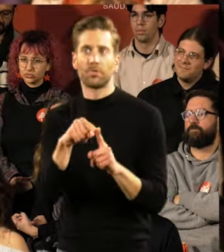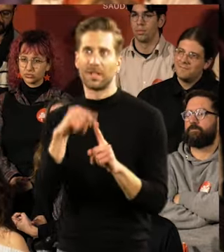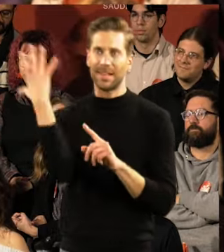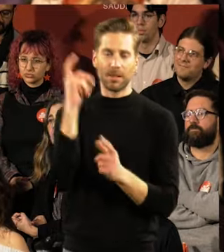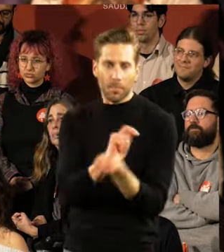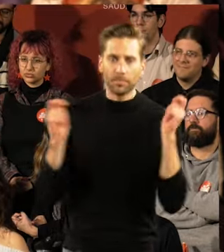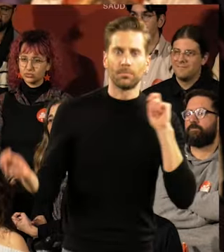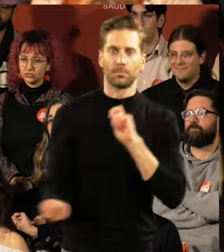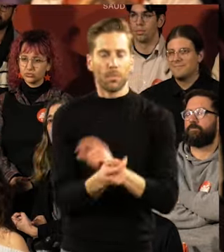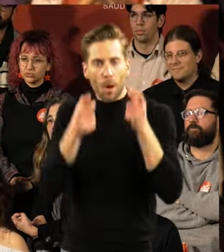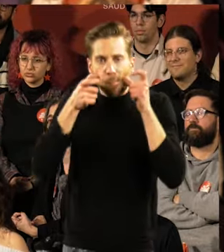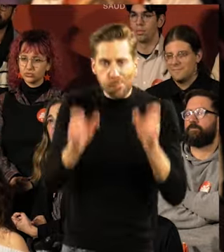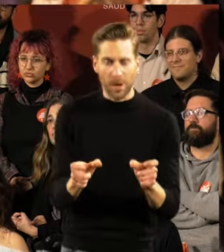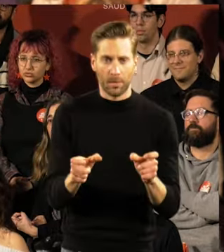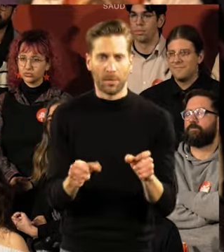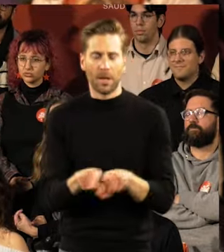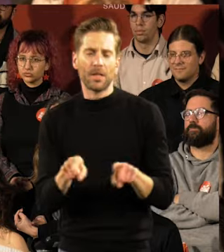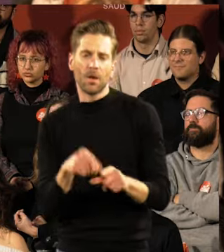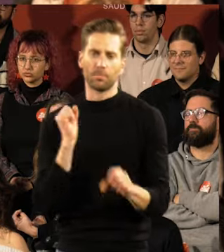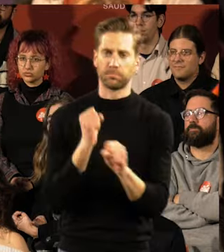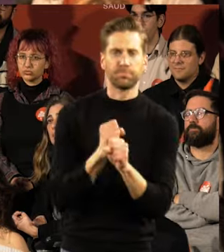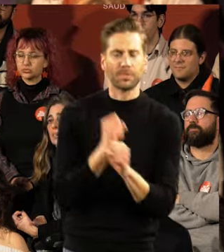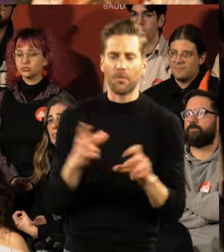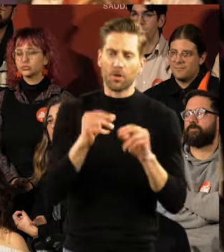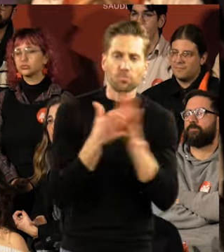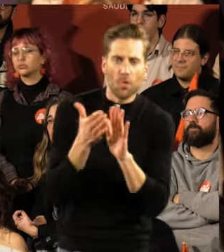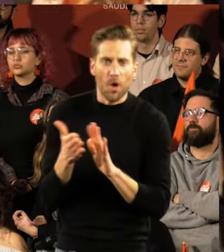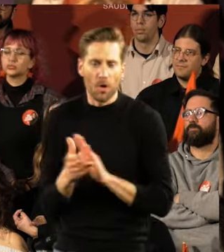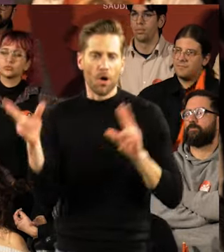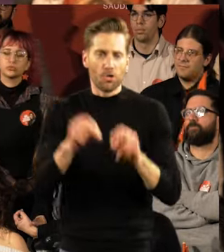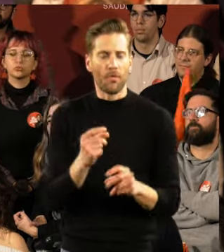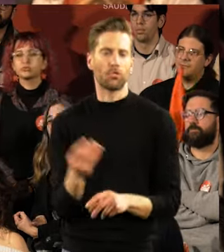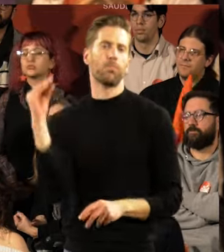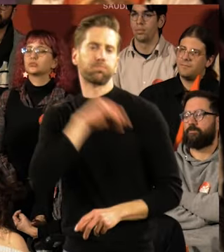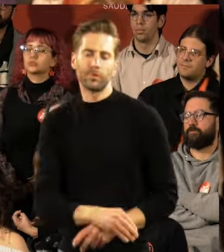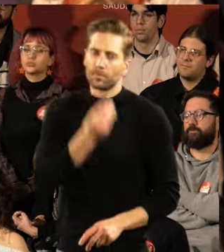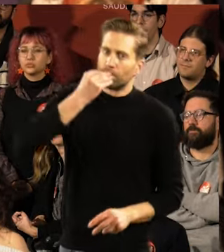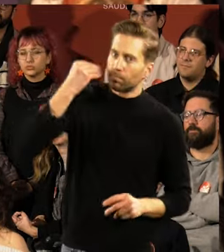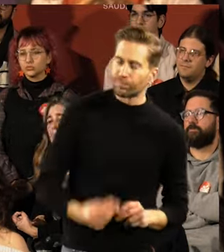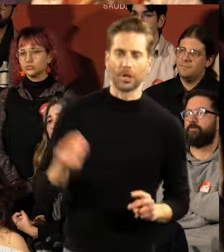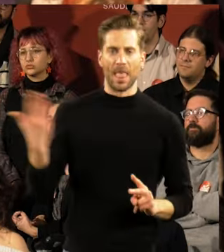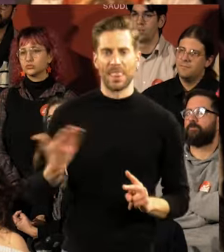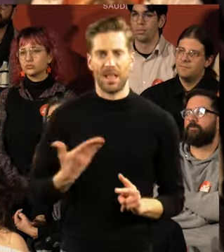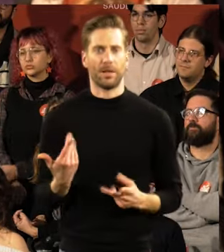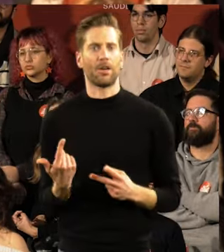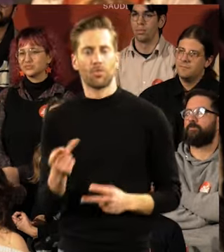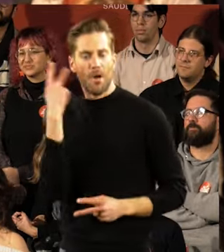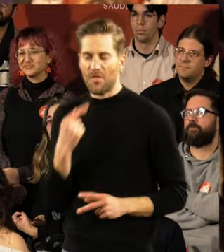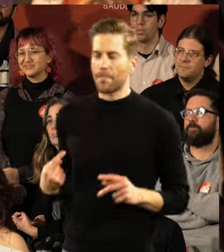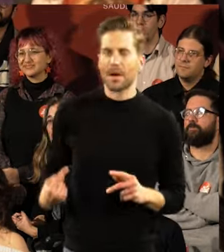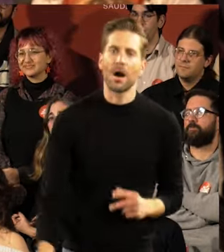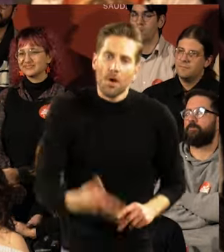alterações climáticas. A criação de novos empregos qualificados, bem pagos, com direitos. O direito a uma vida